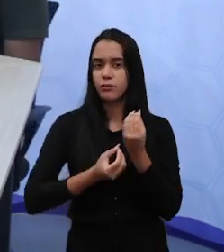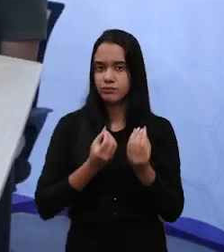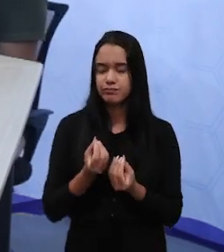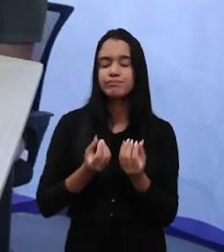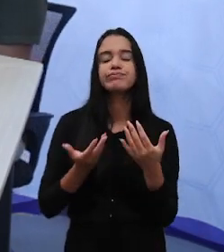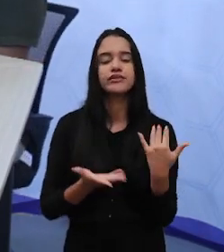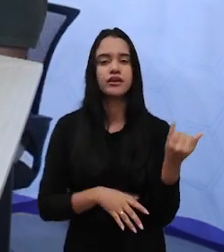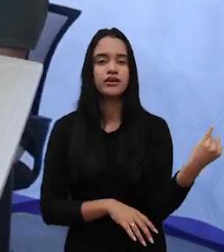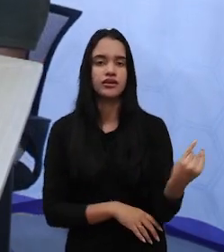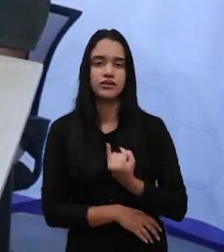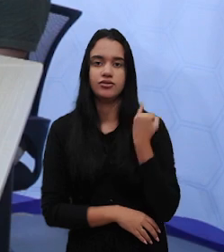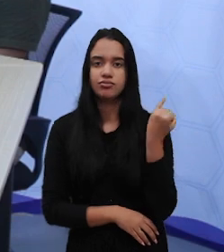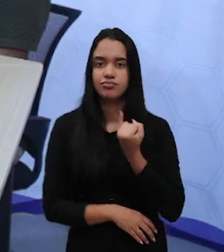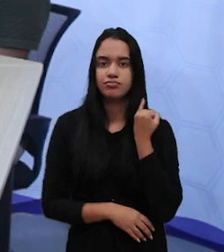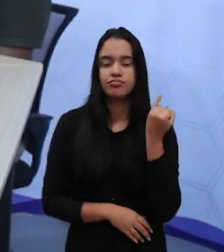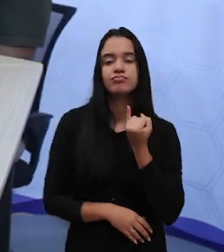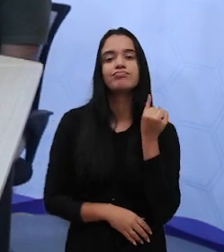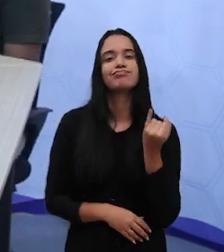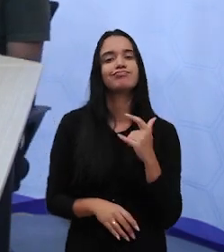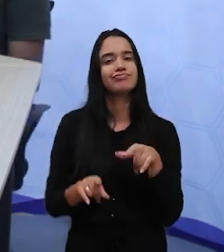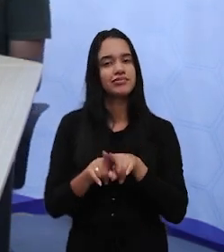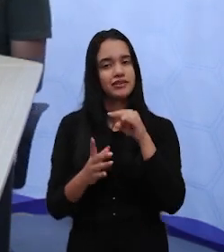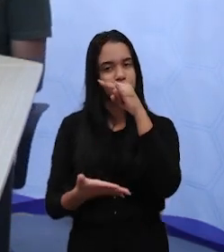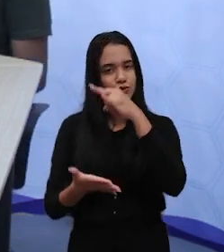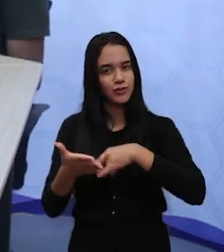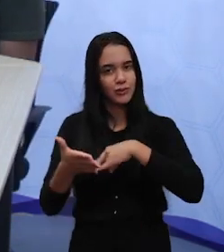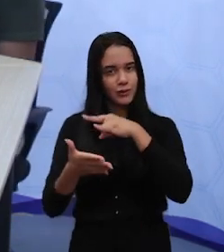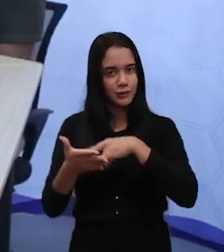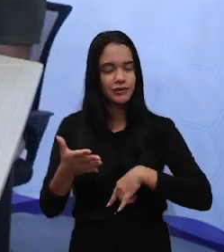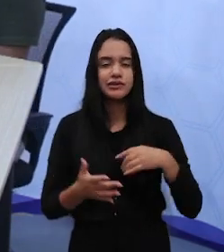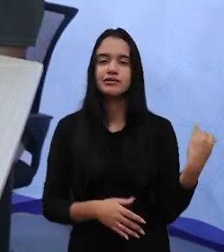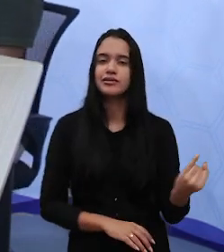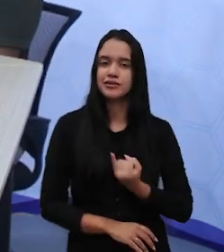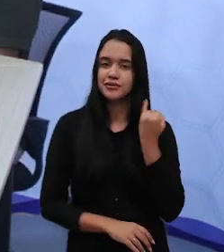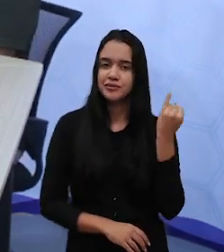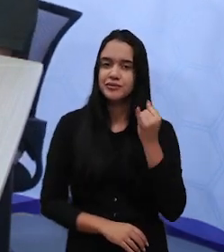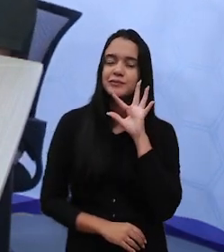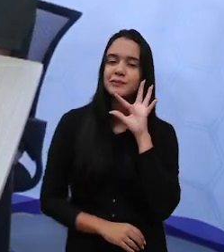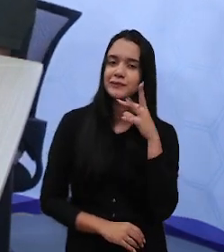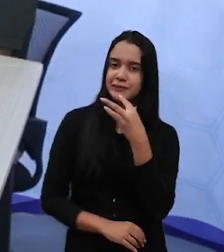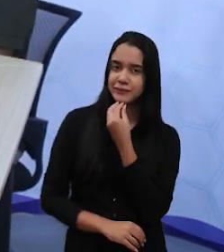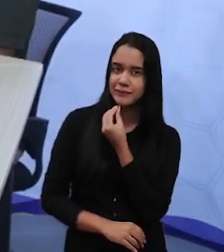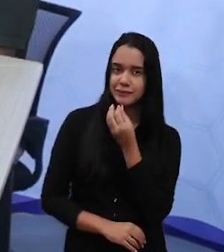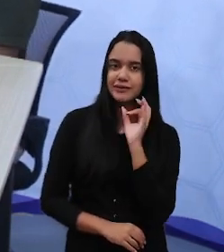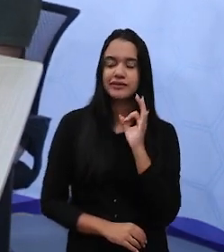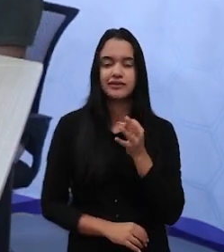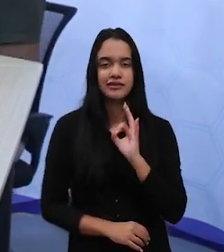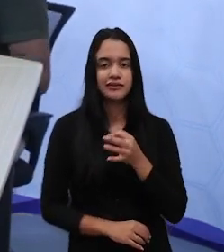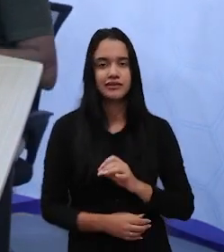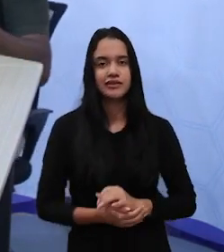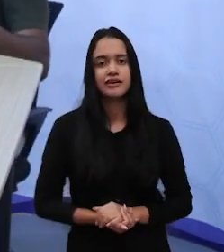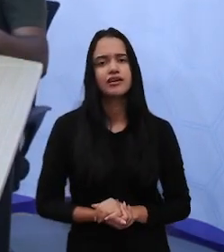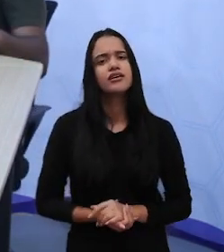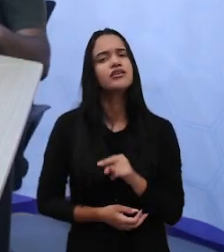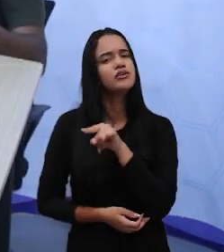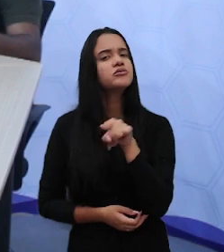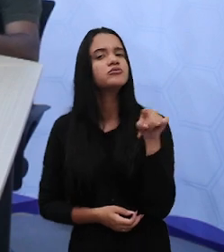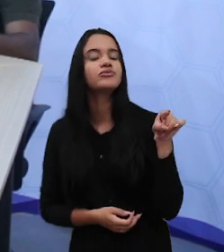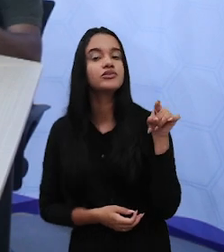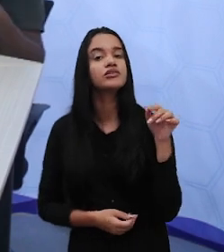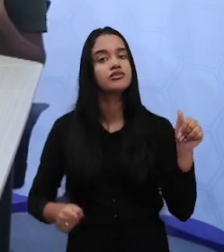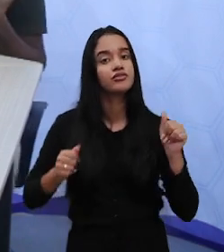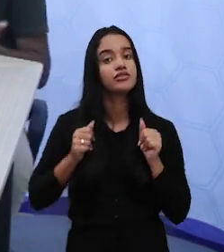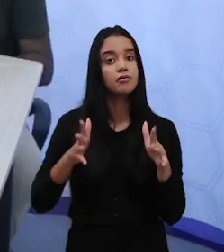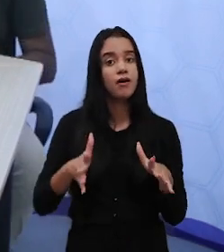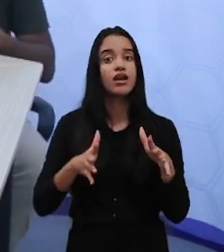muito importante isso, né? É mais um documento que é de suma importância para o conhecimento de vocês que vão atuar dentro